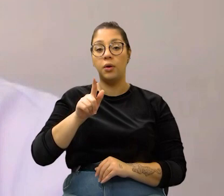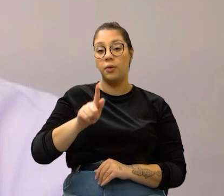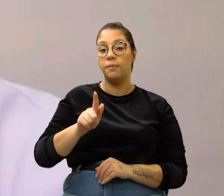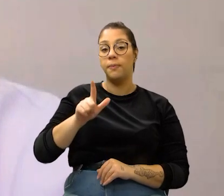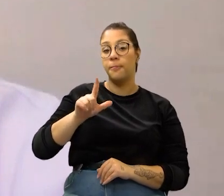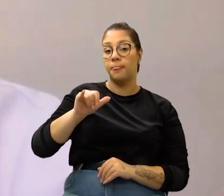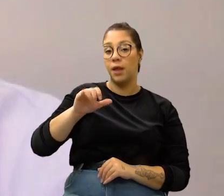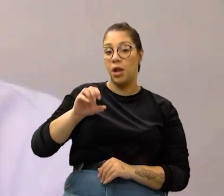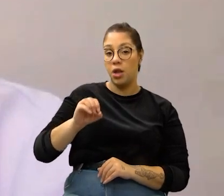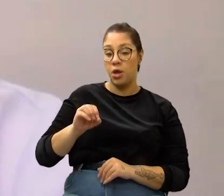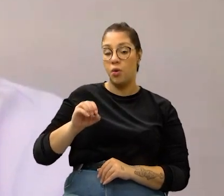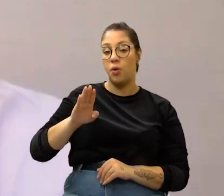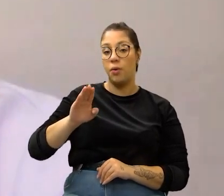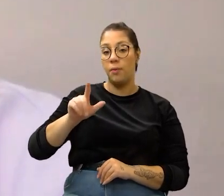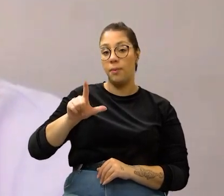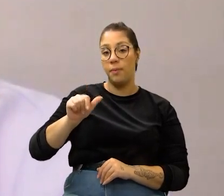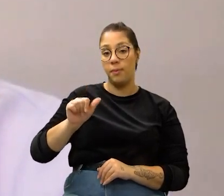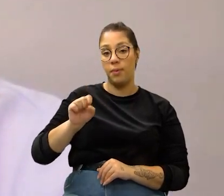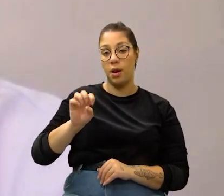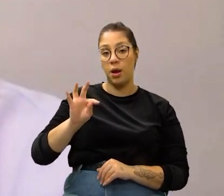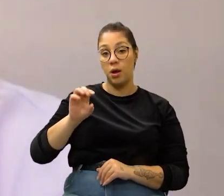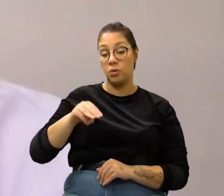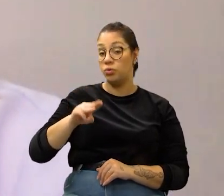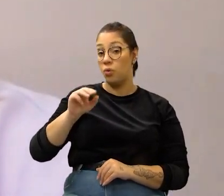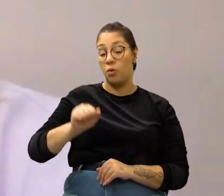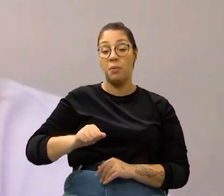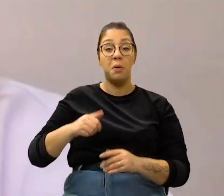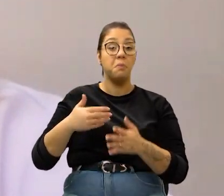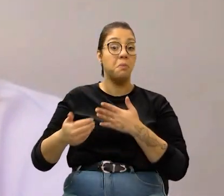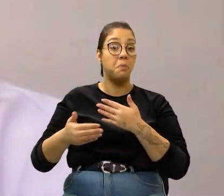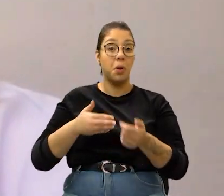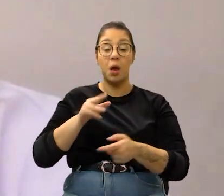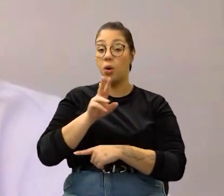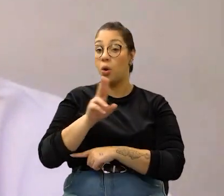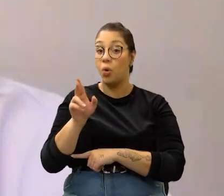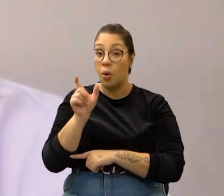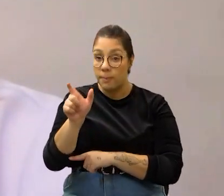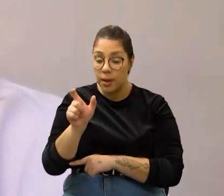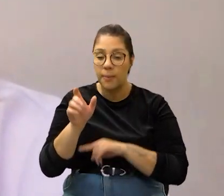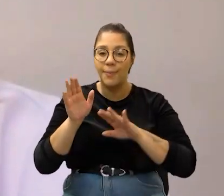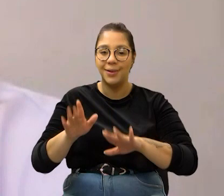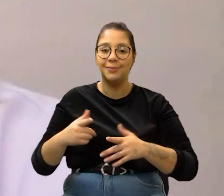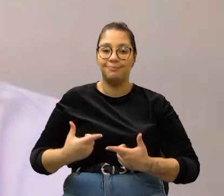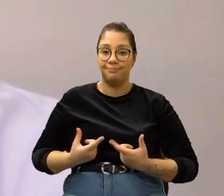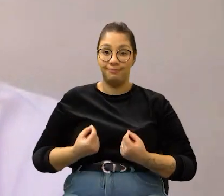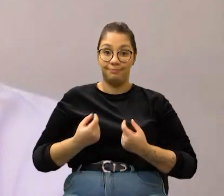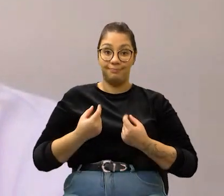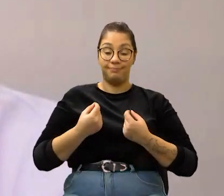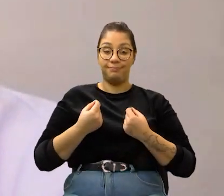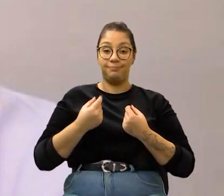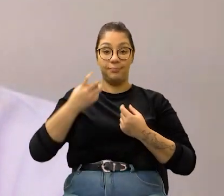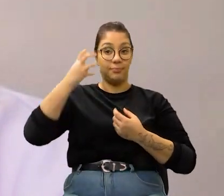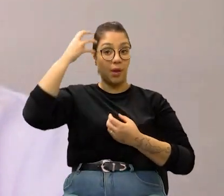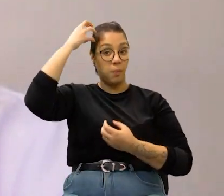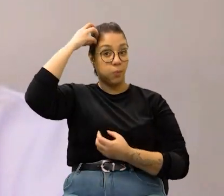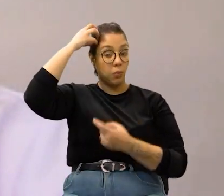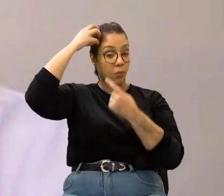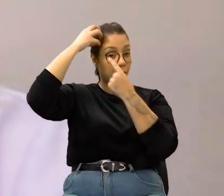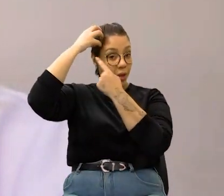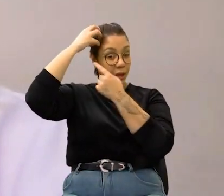o glioblastoma, né, que independente do nome, mas é um tumor realmente onde o